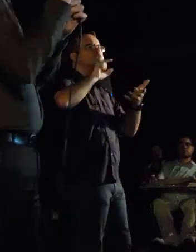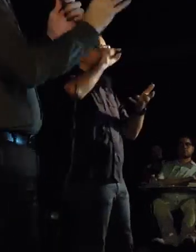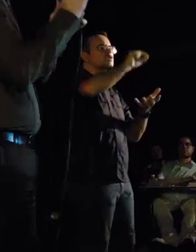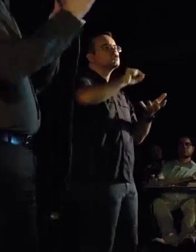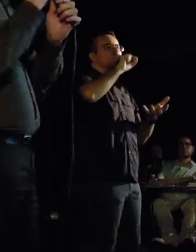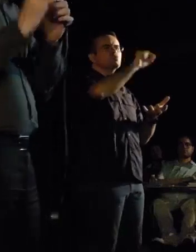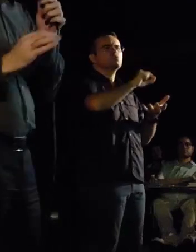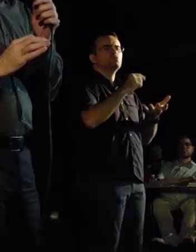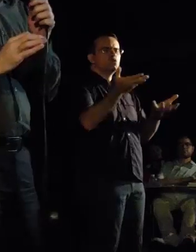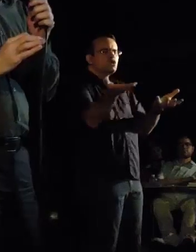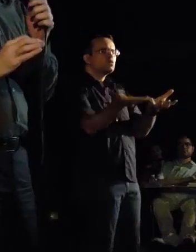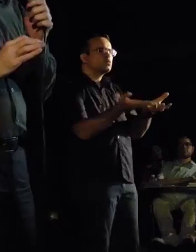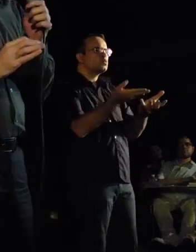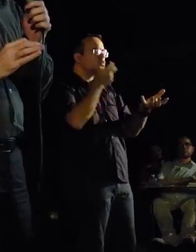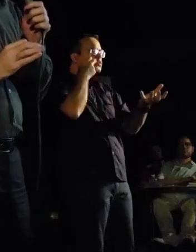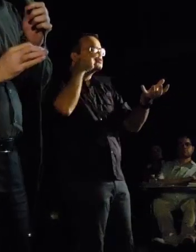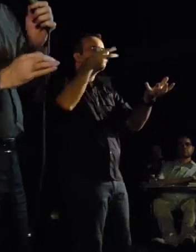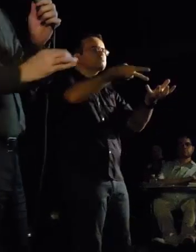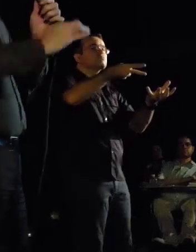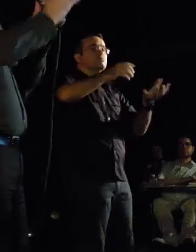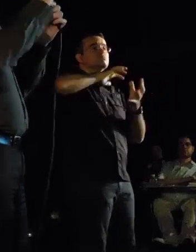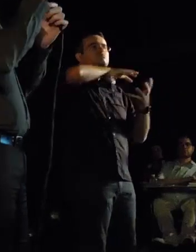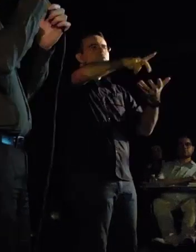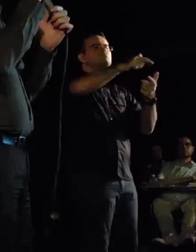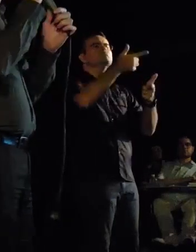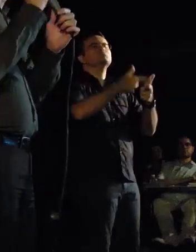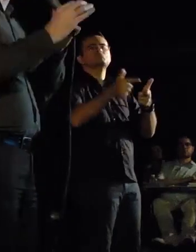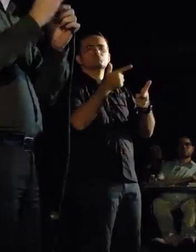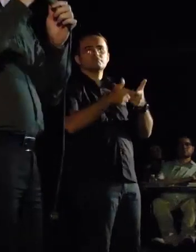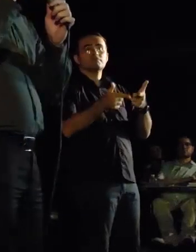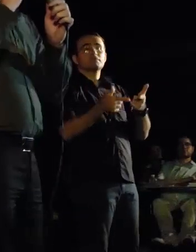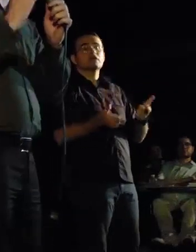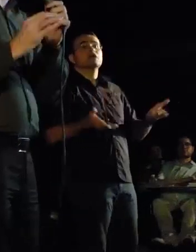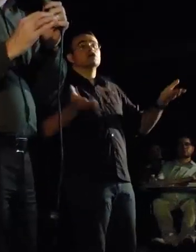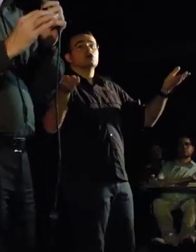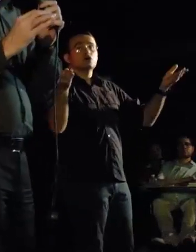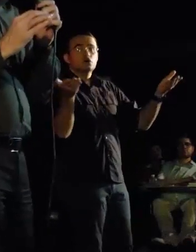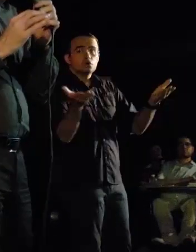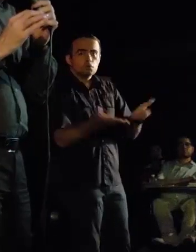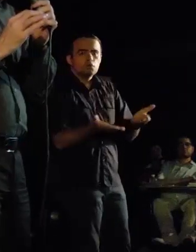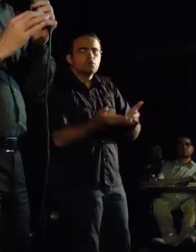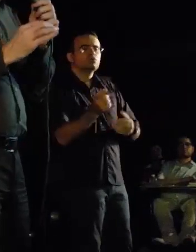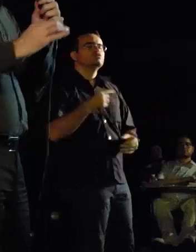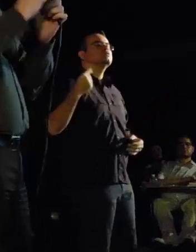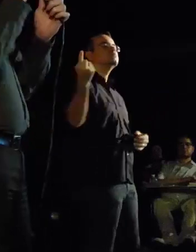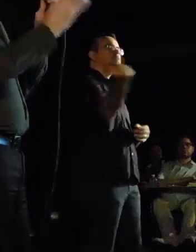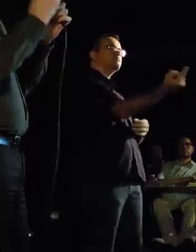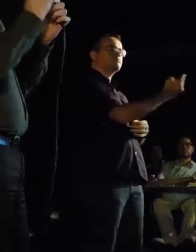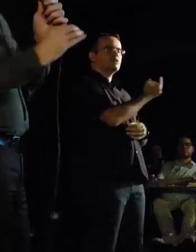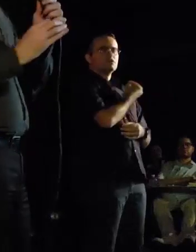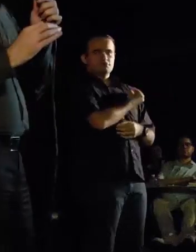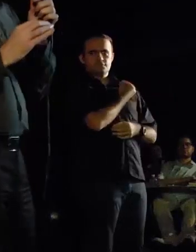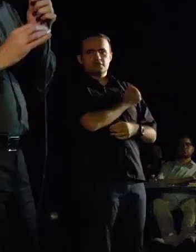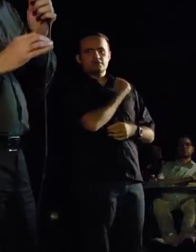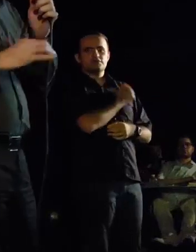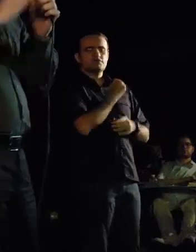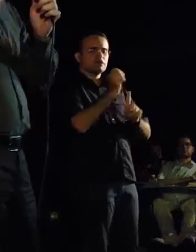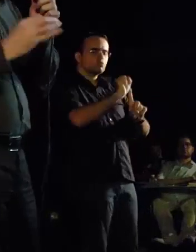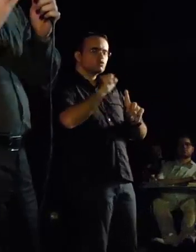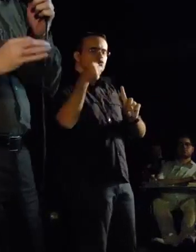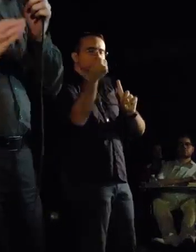que nós estamos vendo agora? É que nós vivemos em